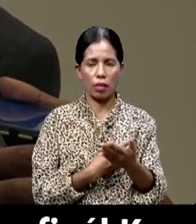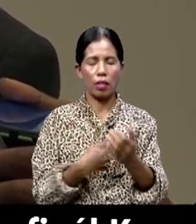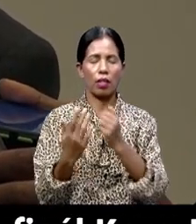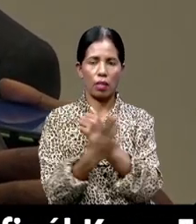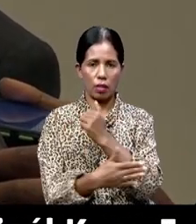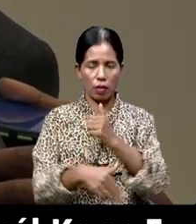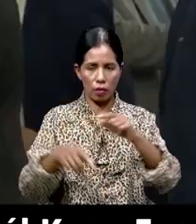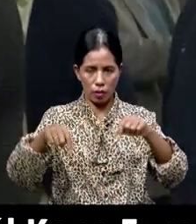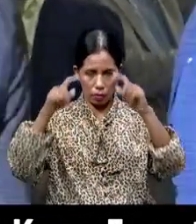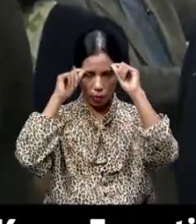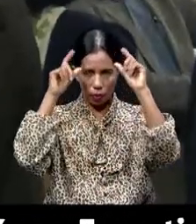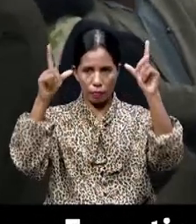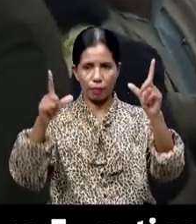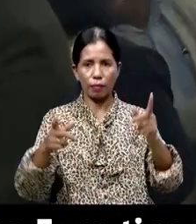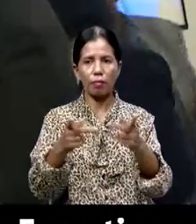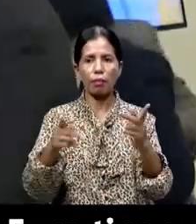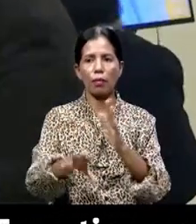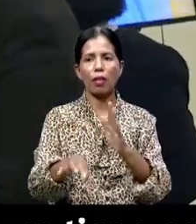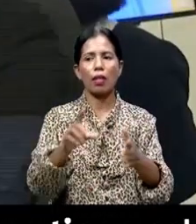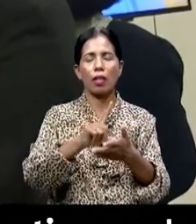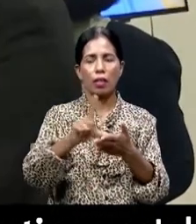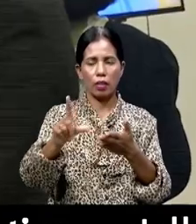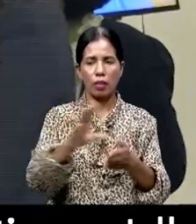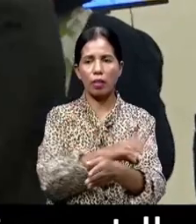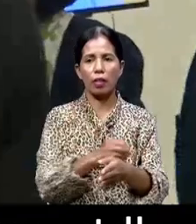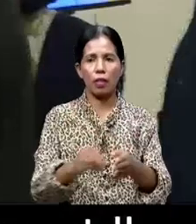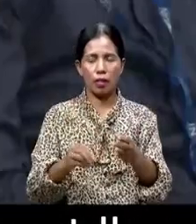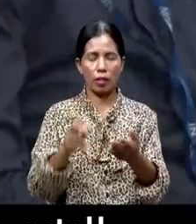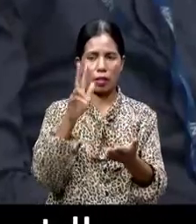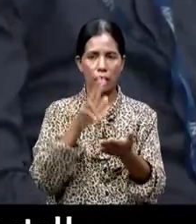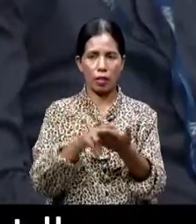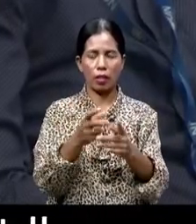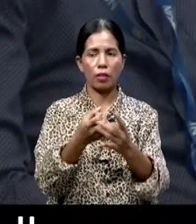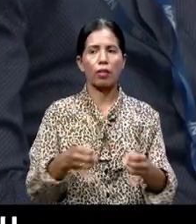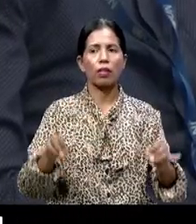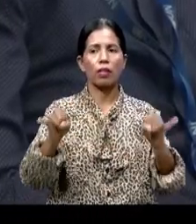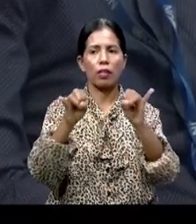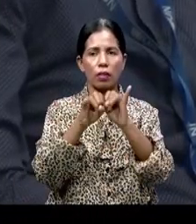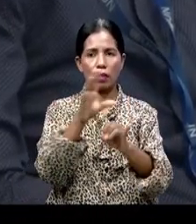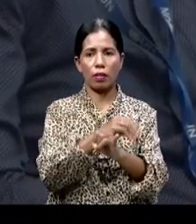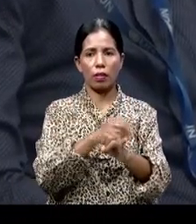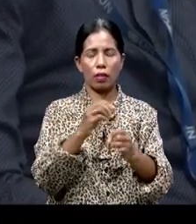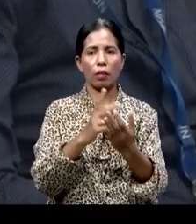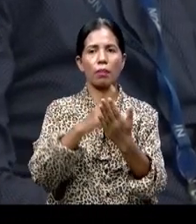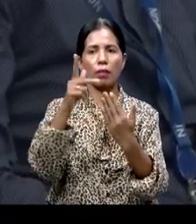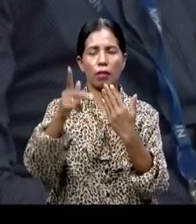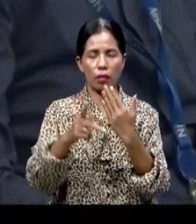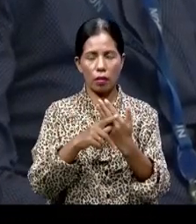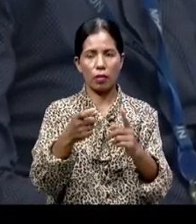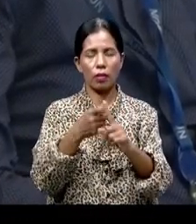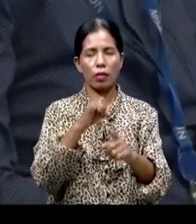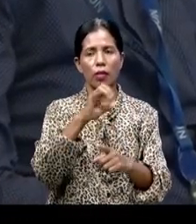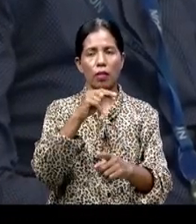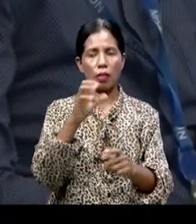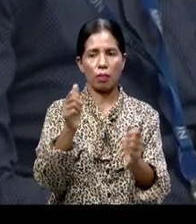Leste. Centro de Formação Profissional NB retan licença operacional, acreditação institucional no acreditação programático, usi indimo